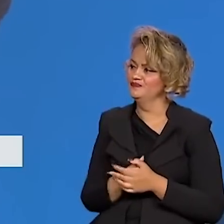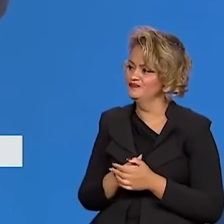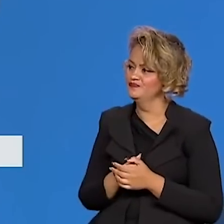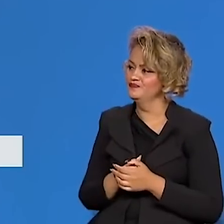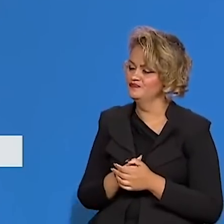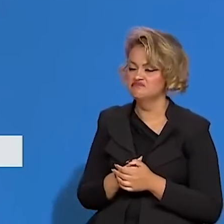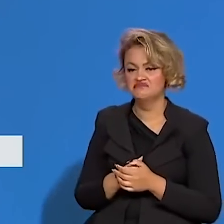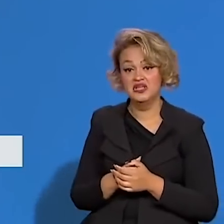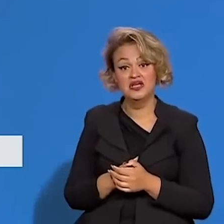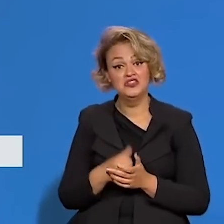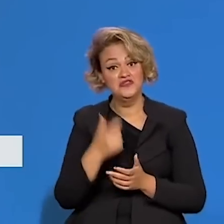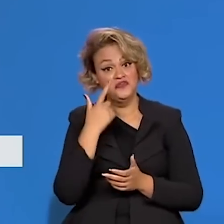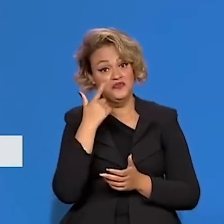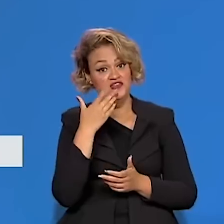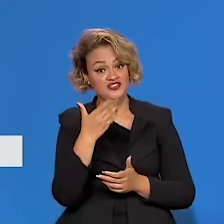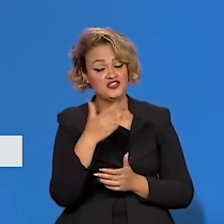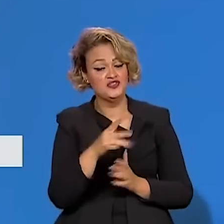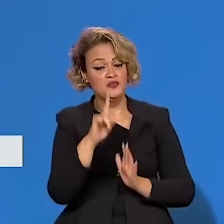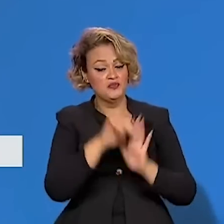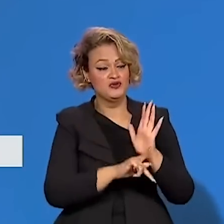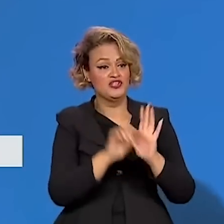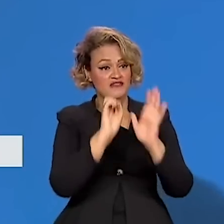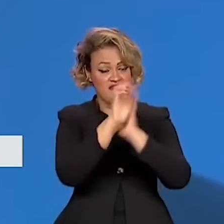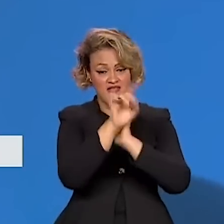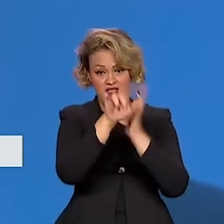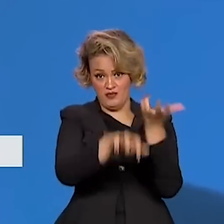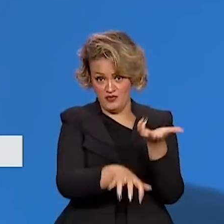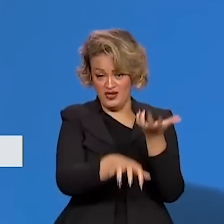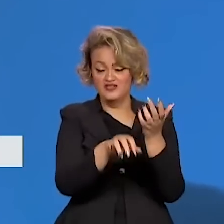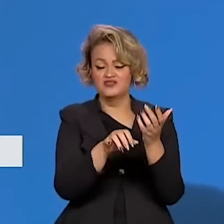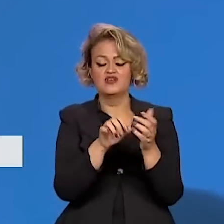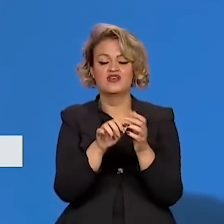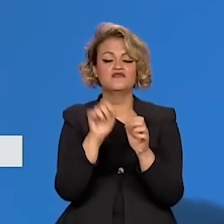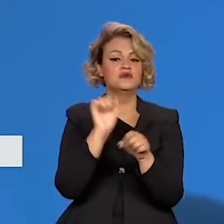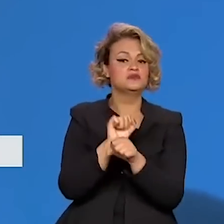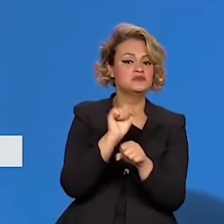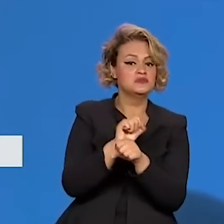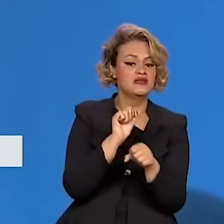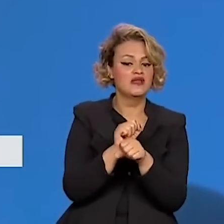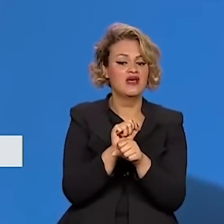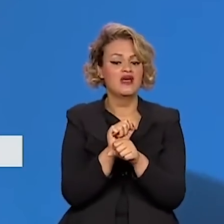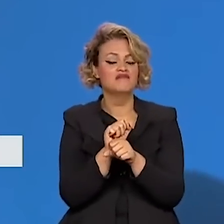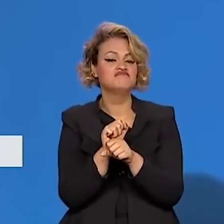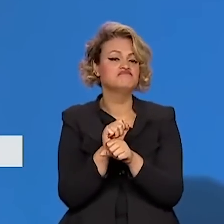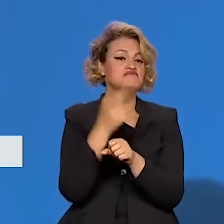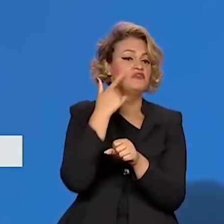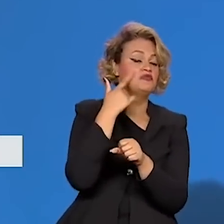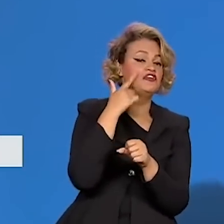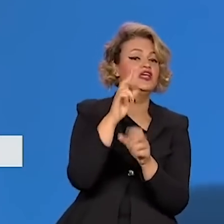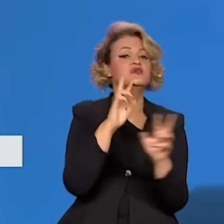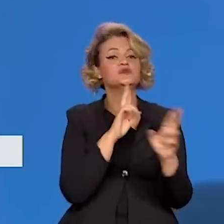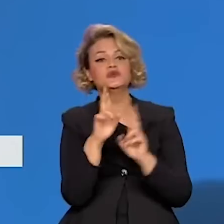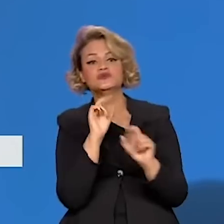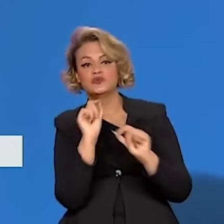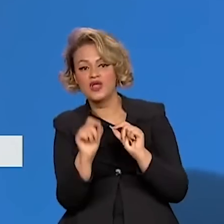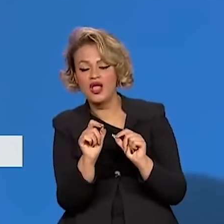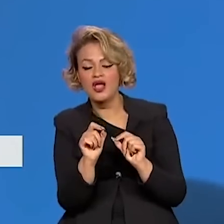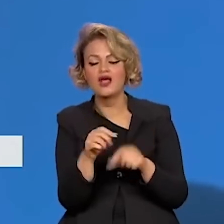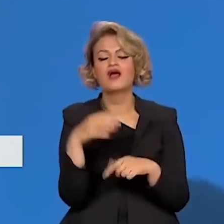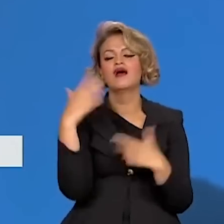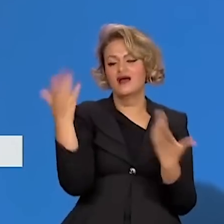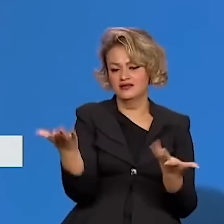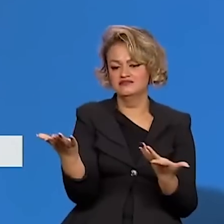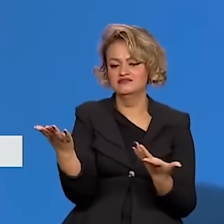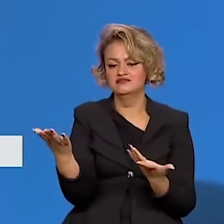vamos esperar então os projetos no Congresso Nacional vamos esperar o tipo de conversa que vamos fazer e vamos ver